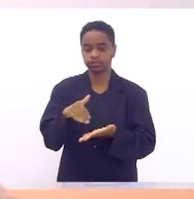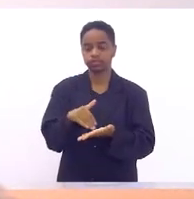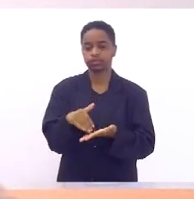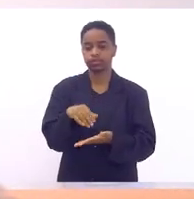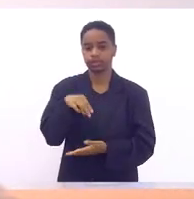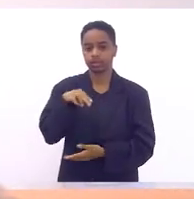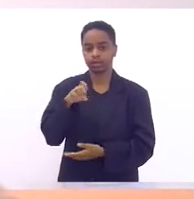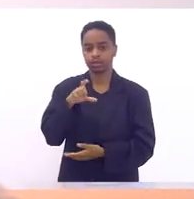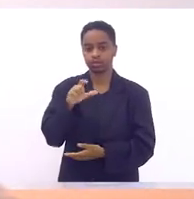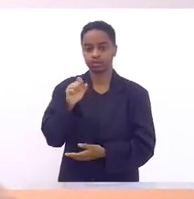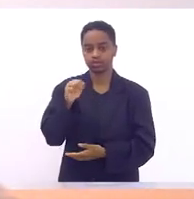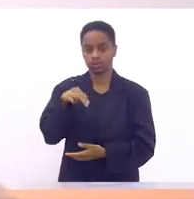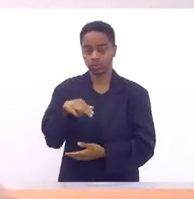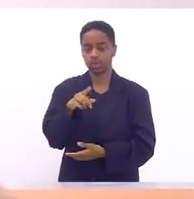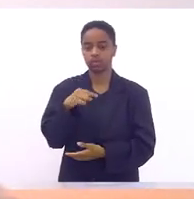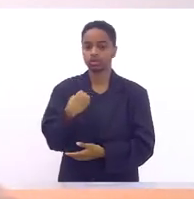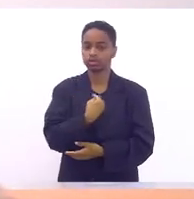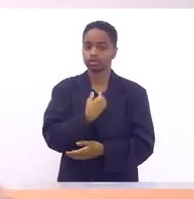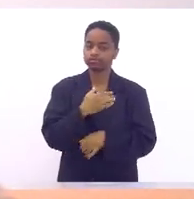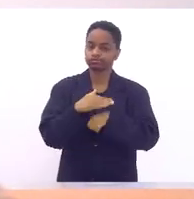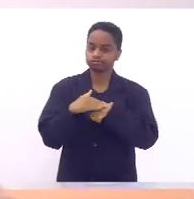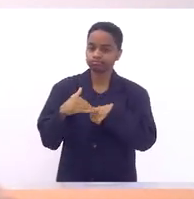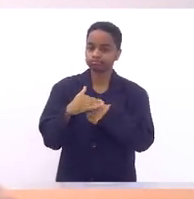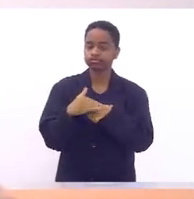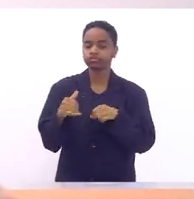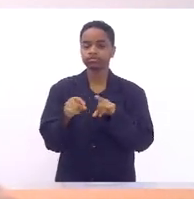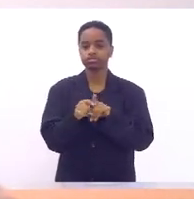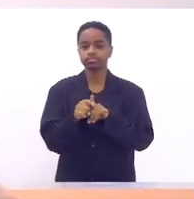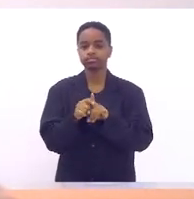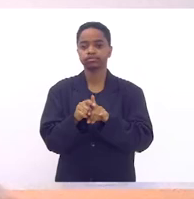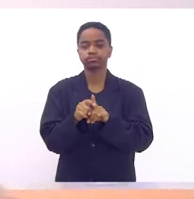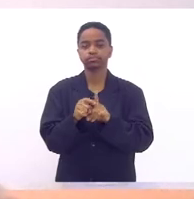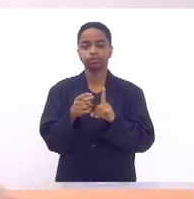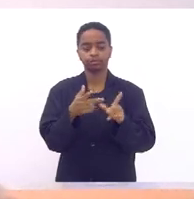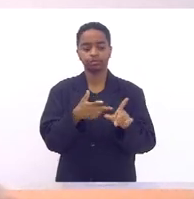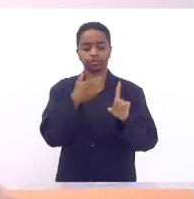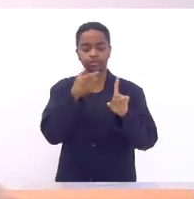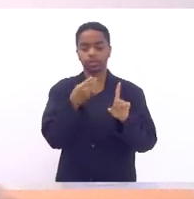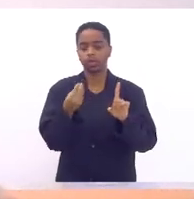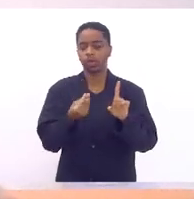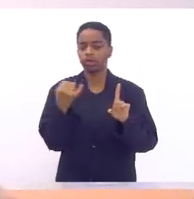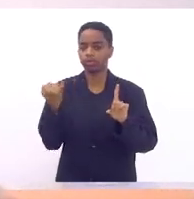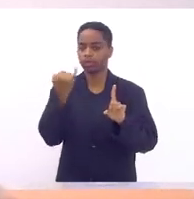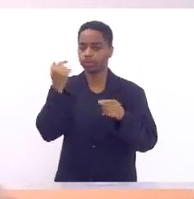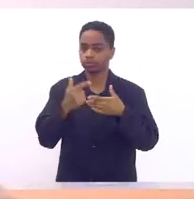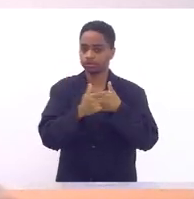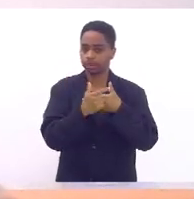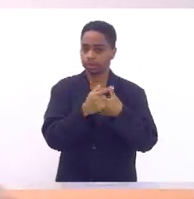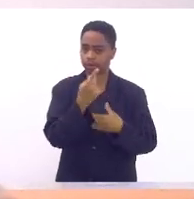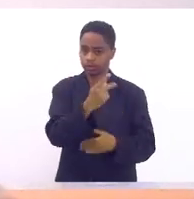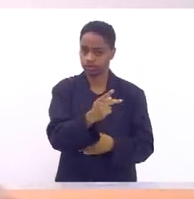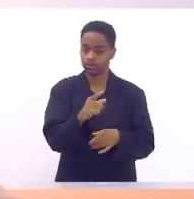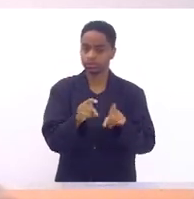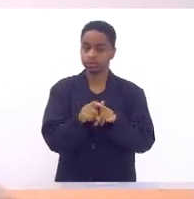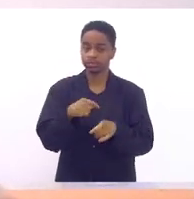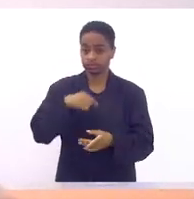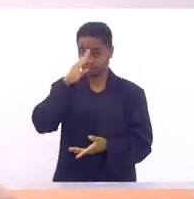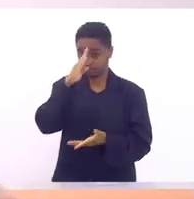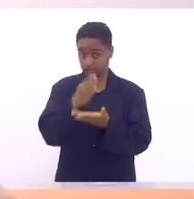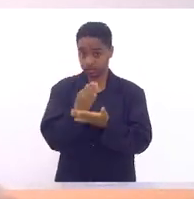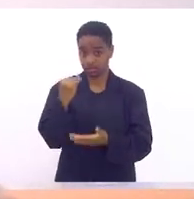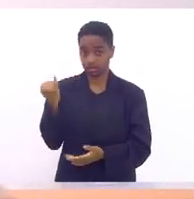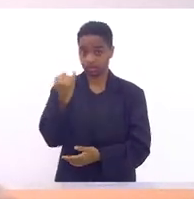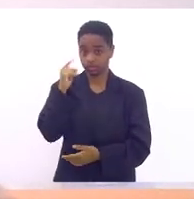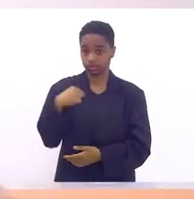porque a gente tem uma estima muito grande um reconhecimento da importância do seu papel eu acho que é importante a gente dizer